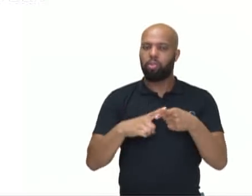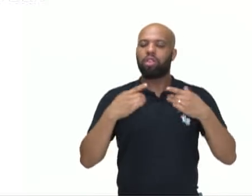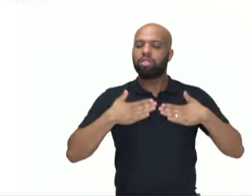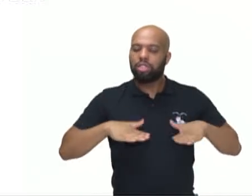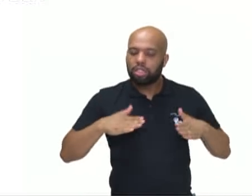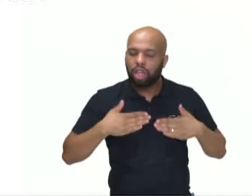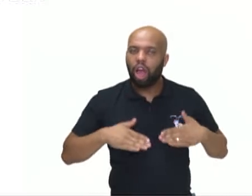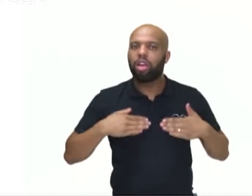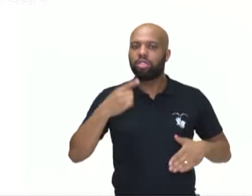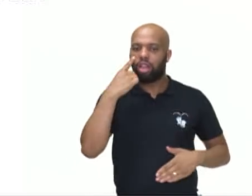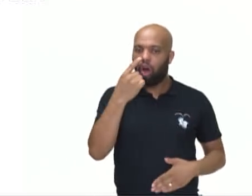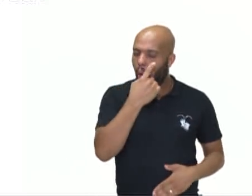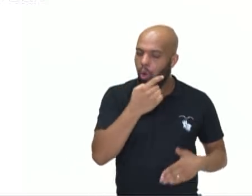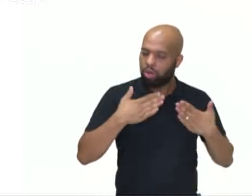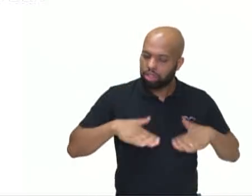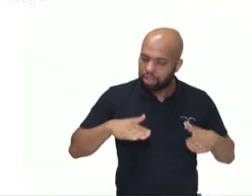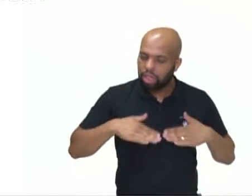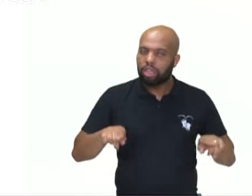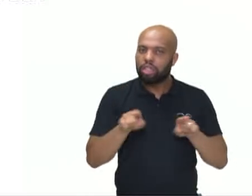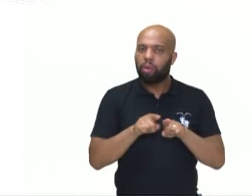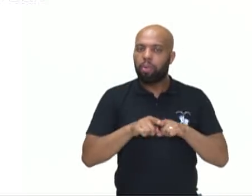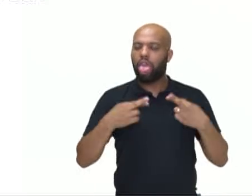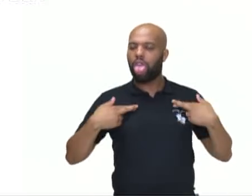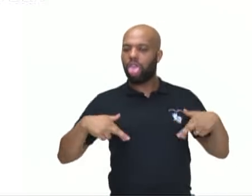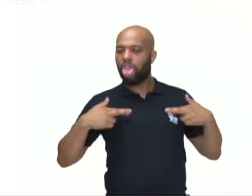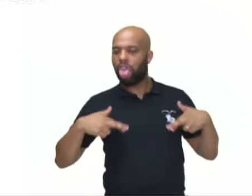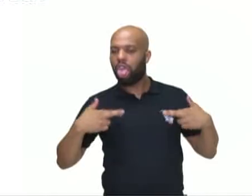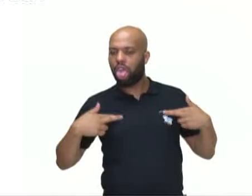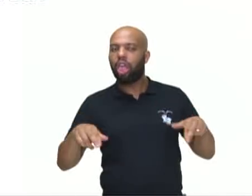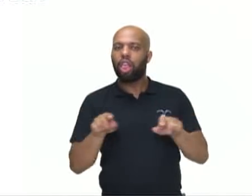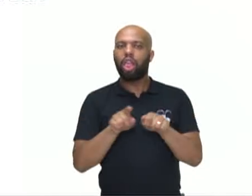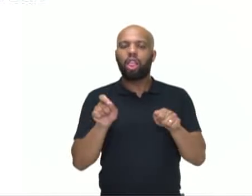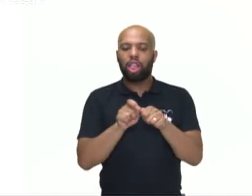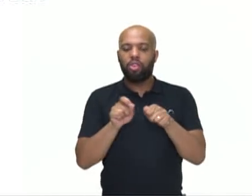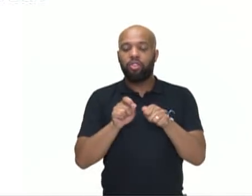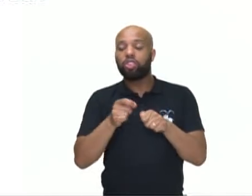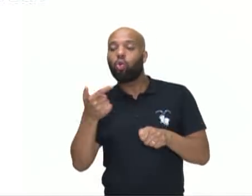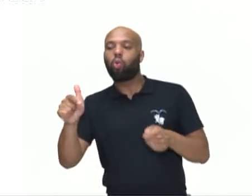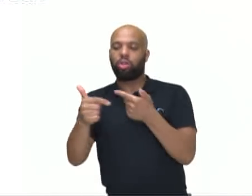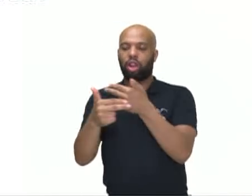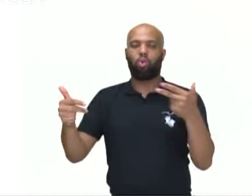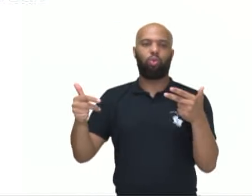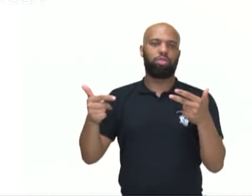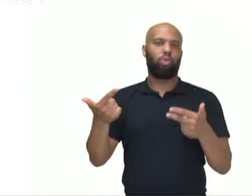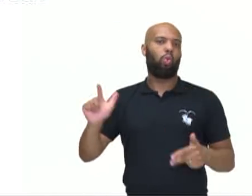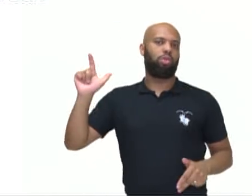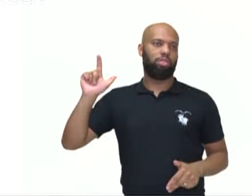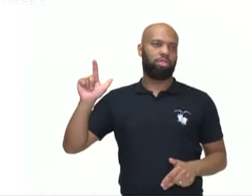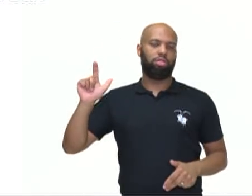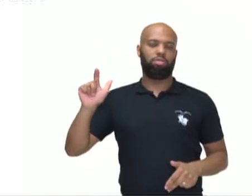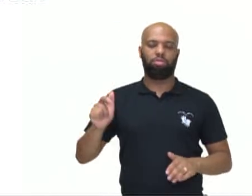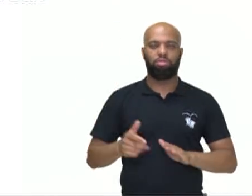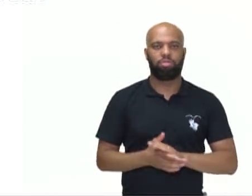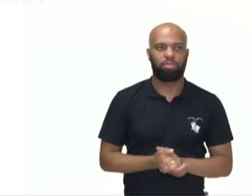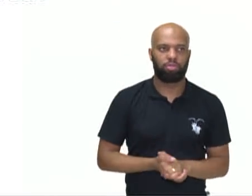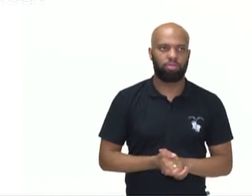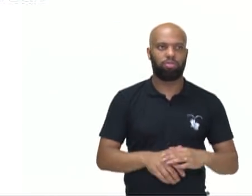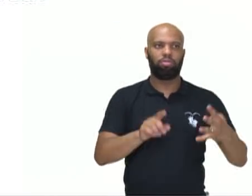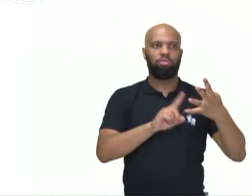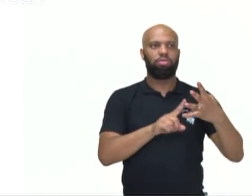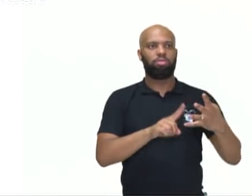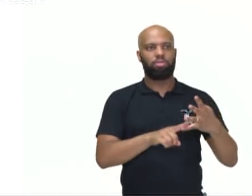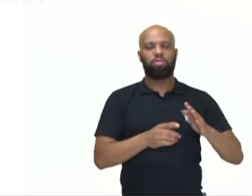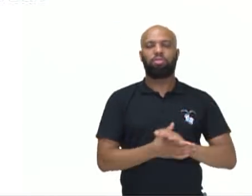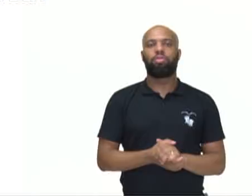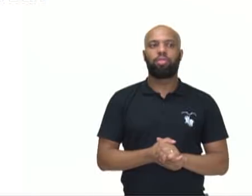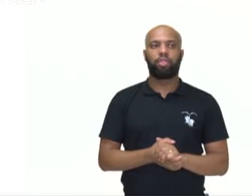a visão e buscar relaxar um pouco ou realizar uma outra atividade, né? Fora da realidade virtual.